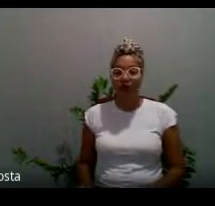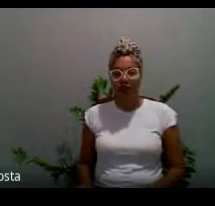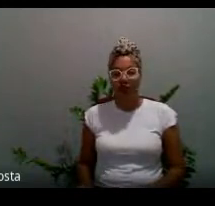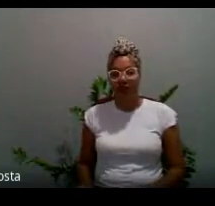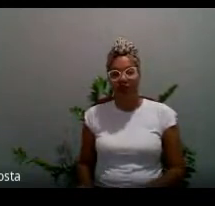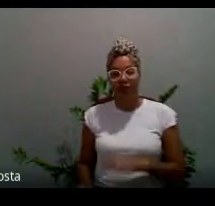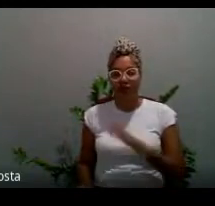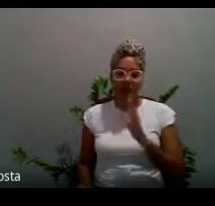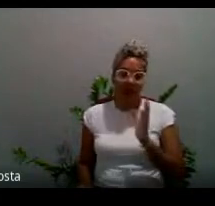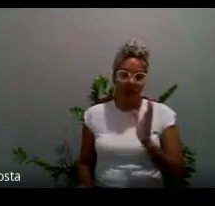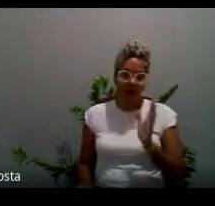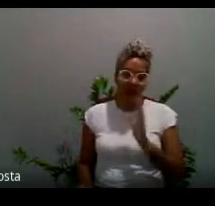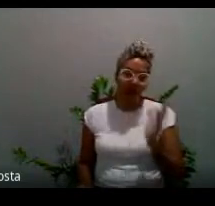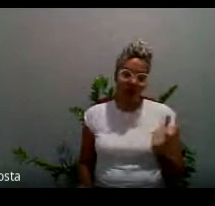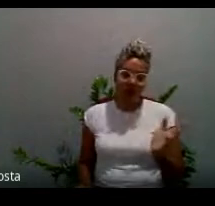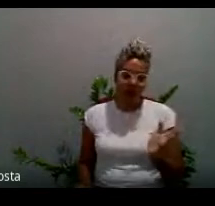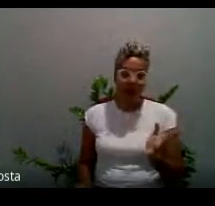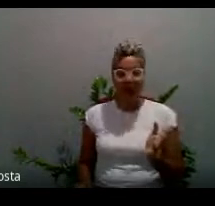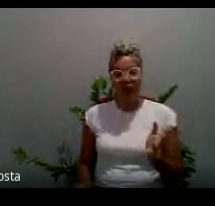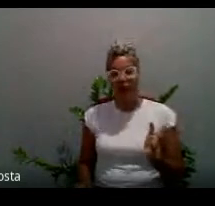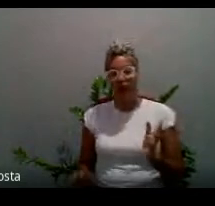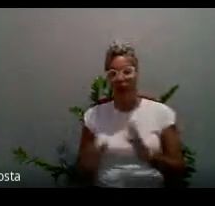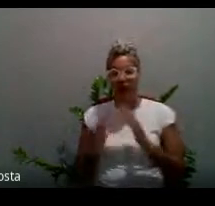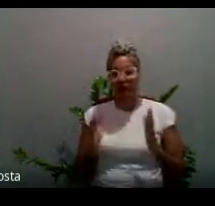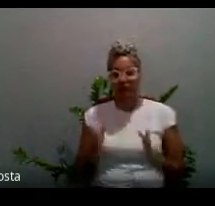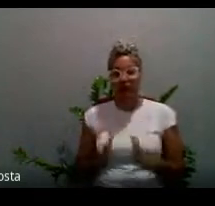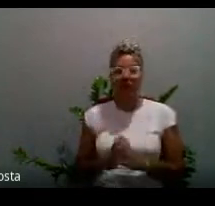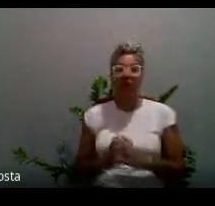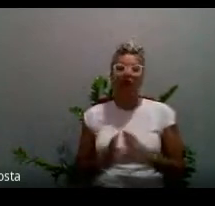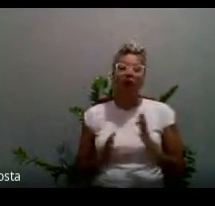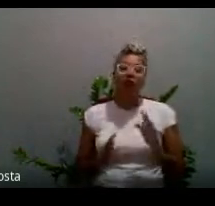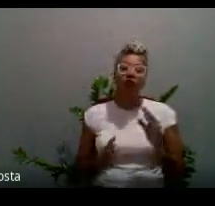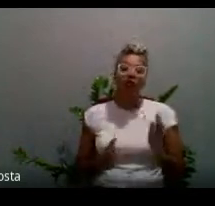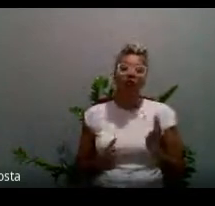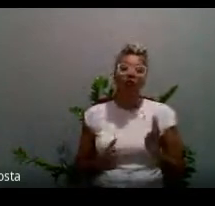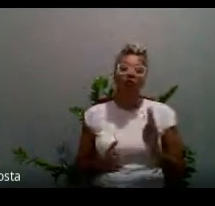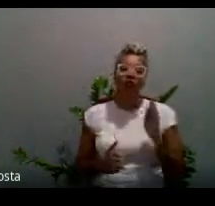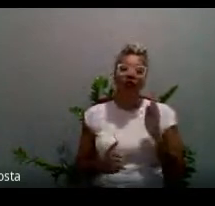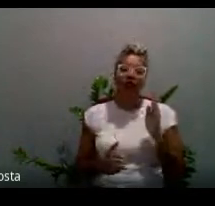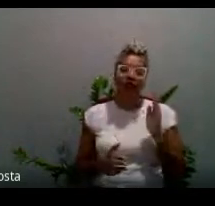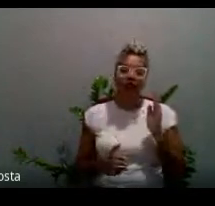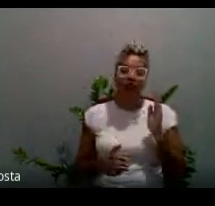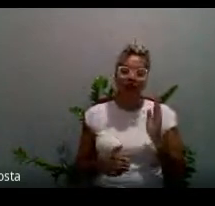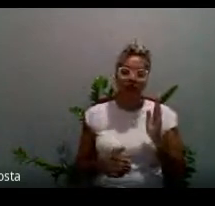dividiu o site em três categorias. Por exemplo, da SUPAI, né? A gente dividiu em três categorias, onde tínhamos